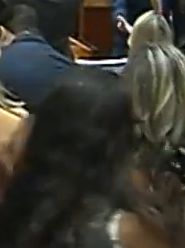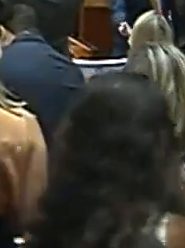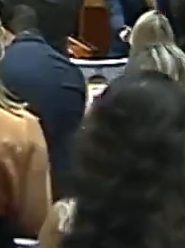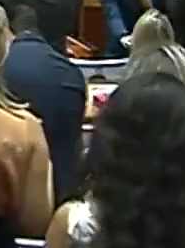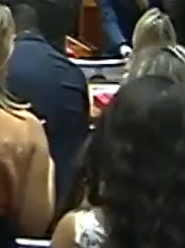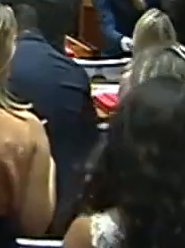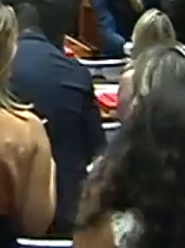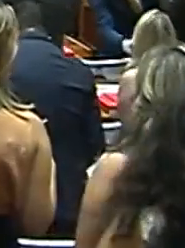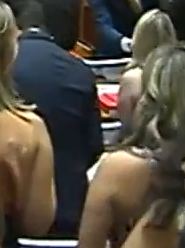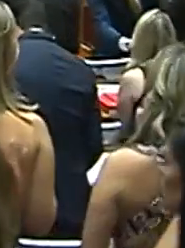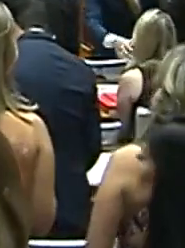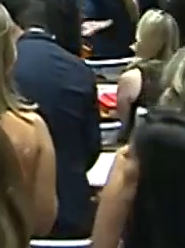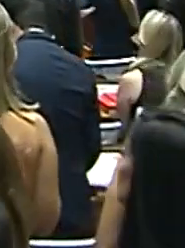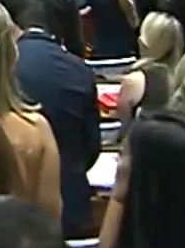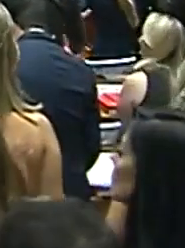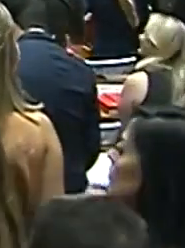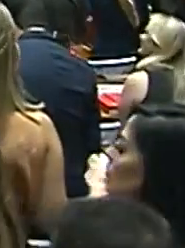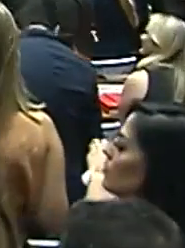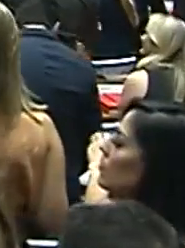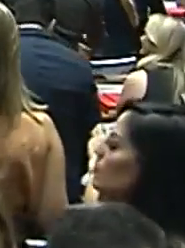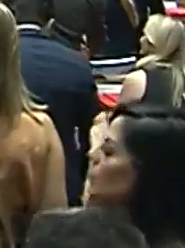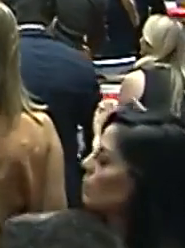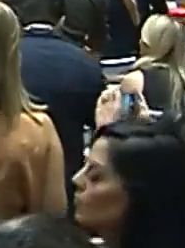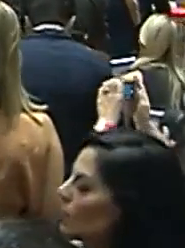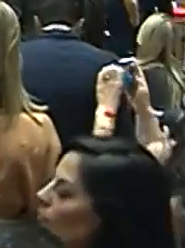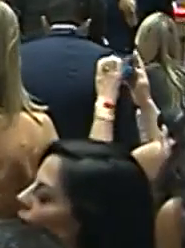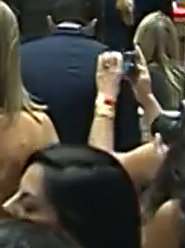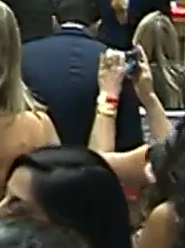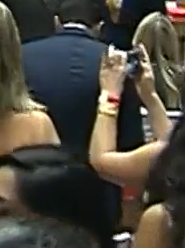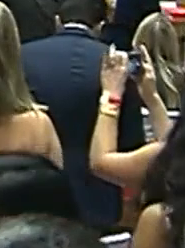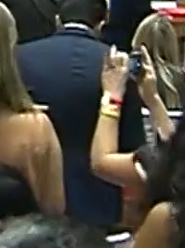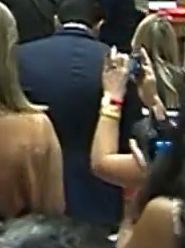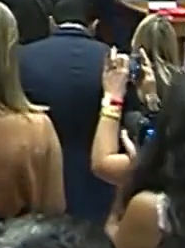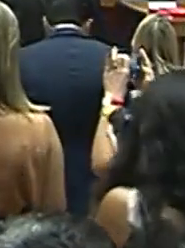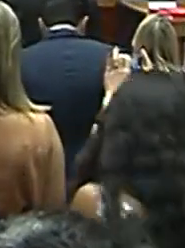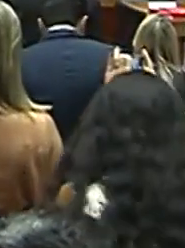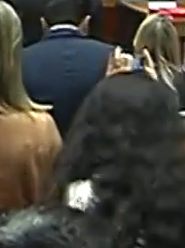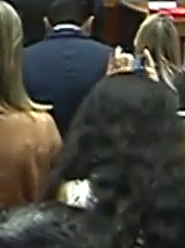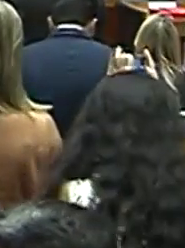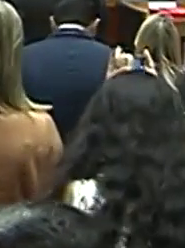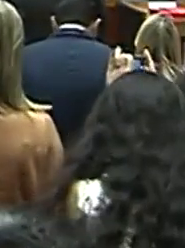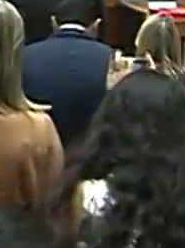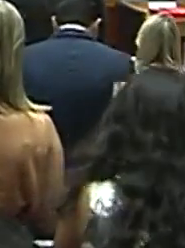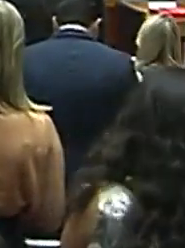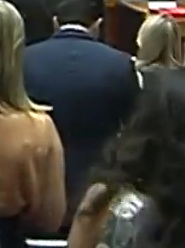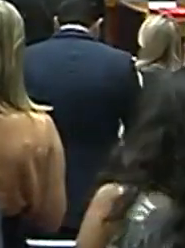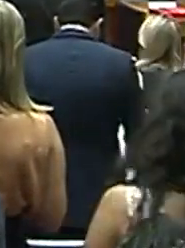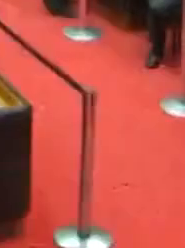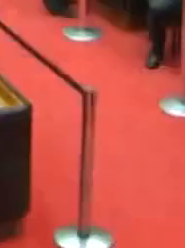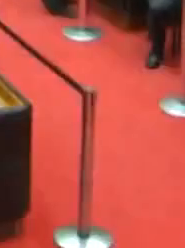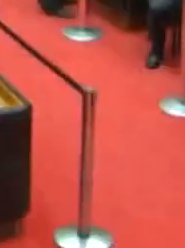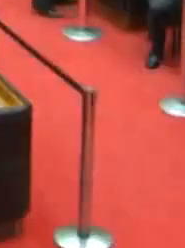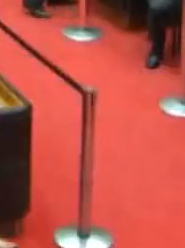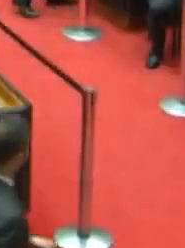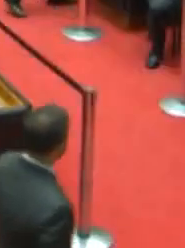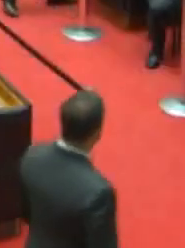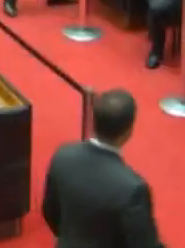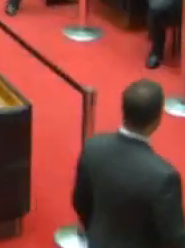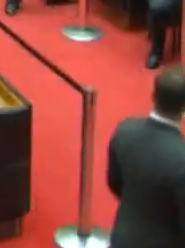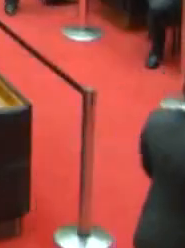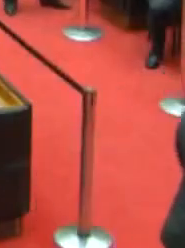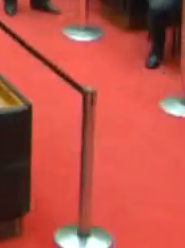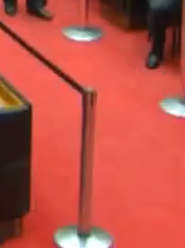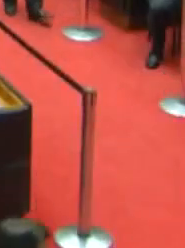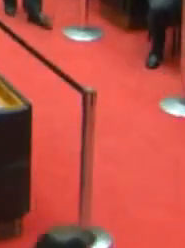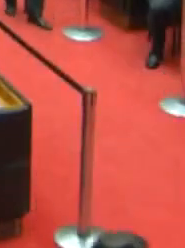sim, dar início a esta cerimônia. Ao longo da cerimônia de posse, os deputados serão chamados um a